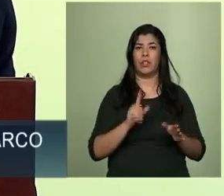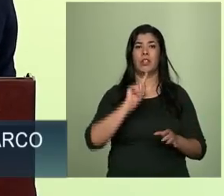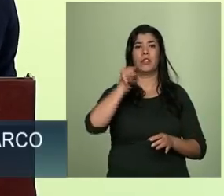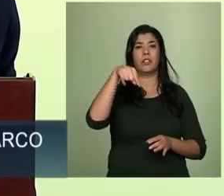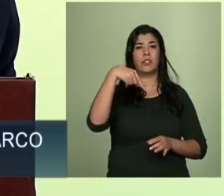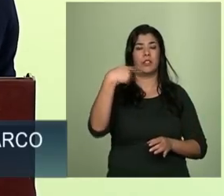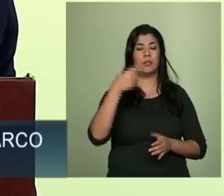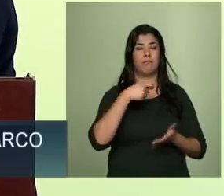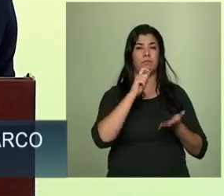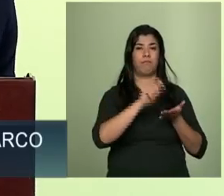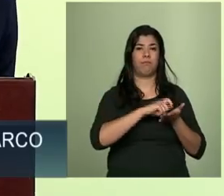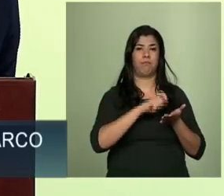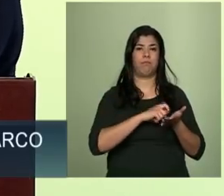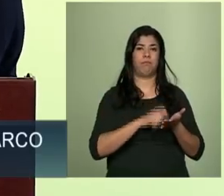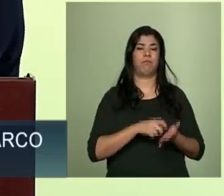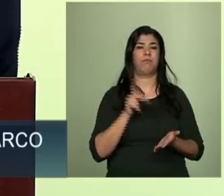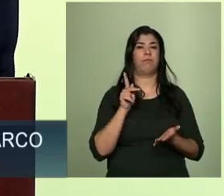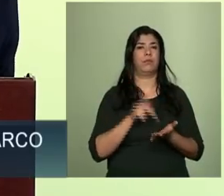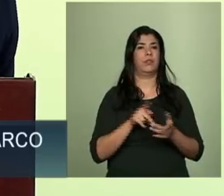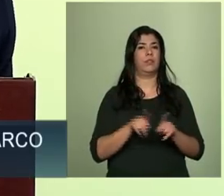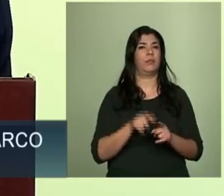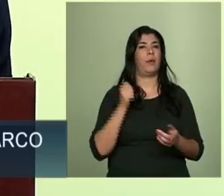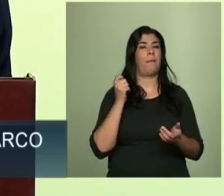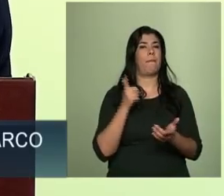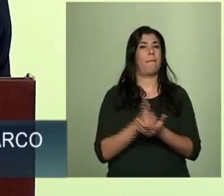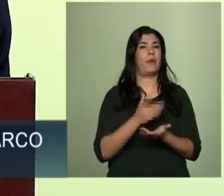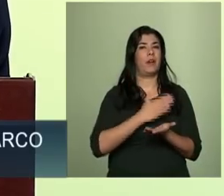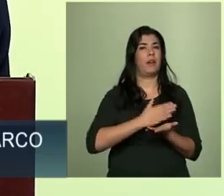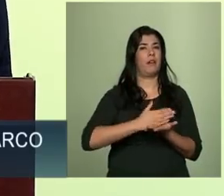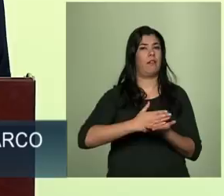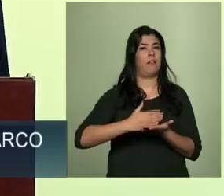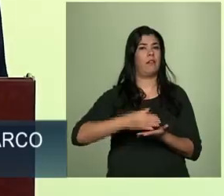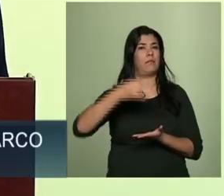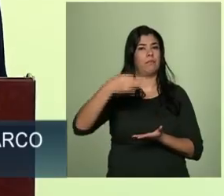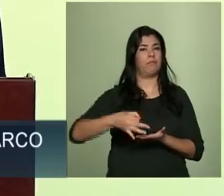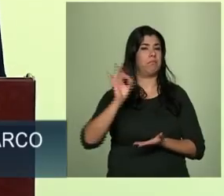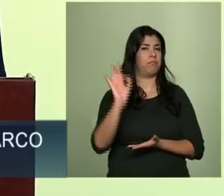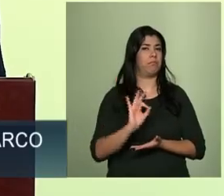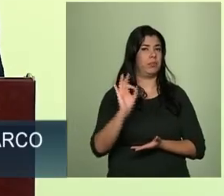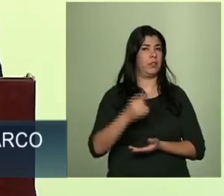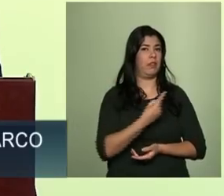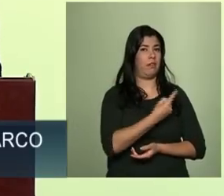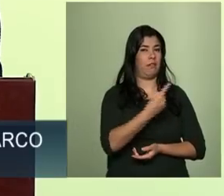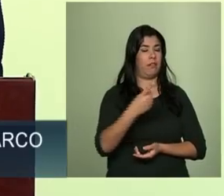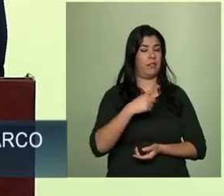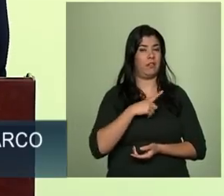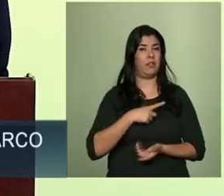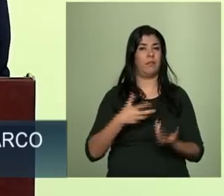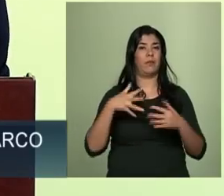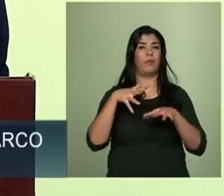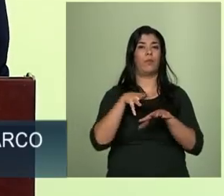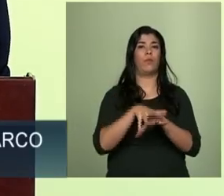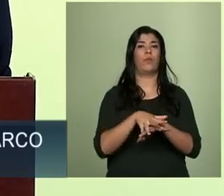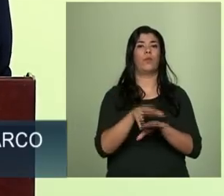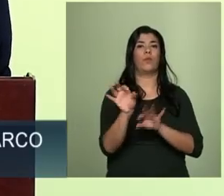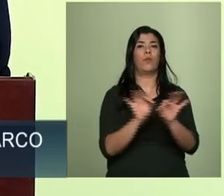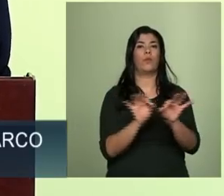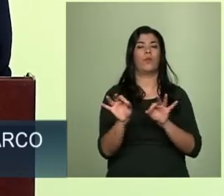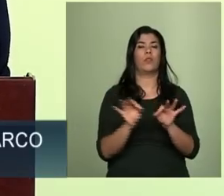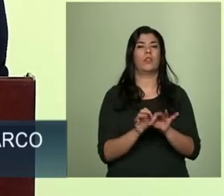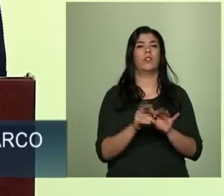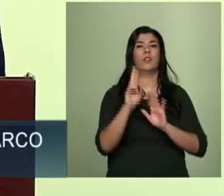para se regularizarem e poder, com isso, pagar a repartição devida. Então, há um processo de inclusão para